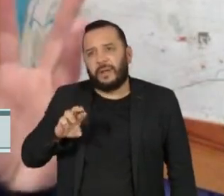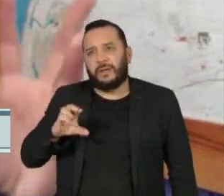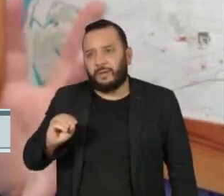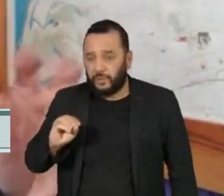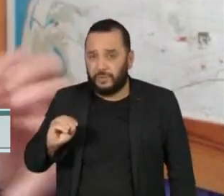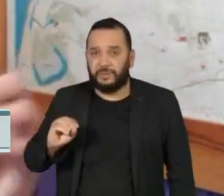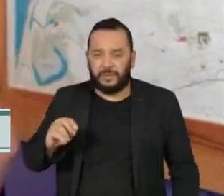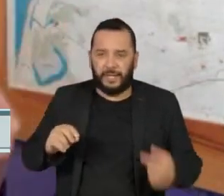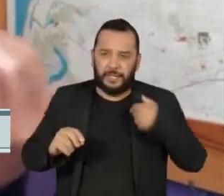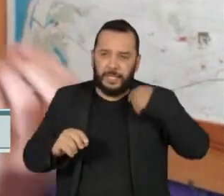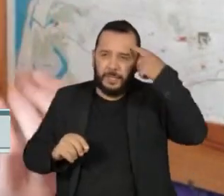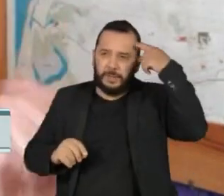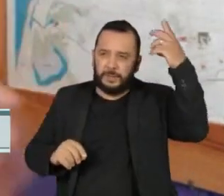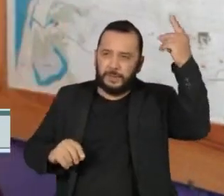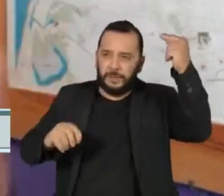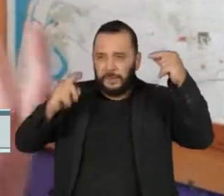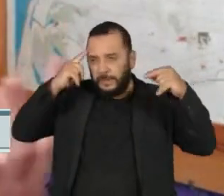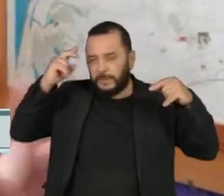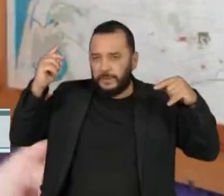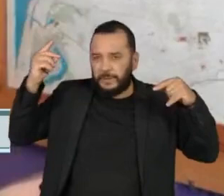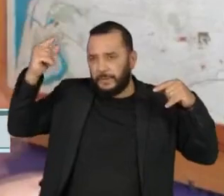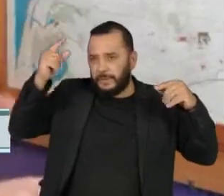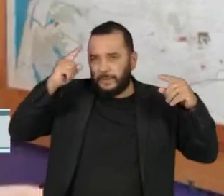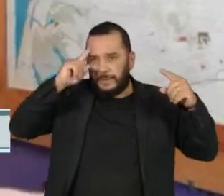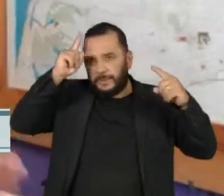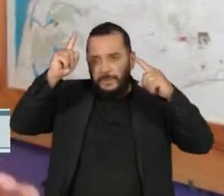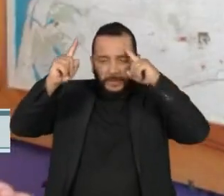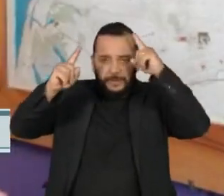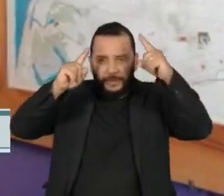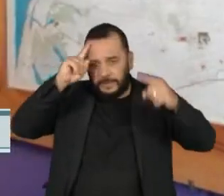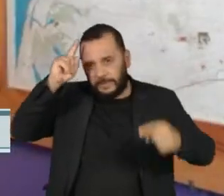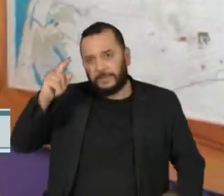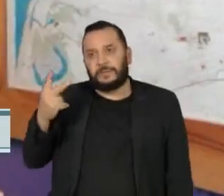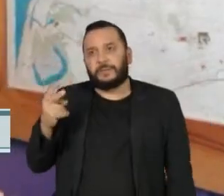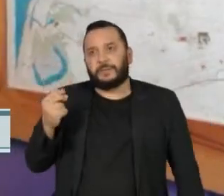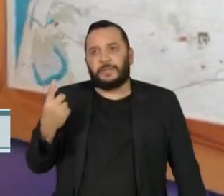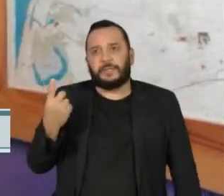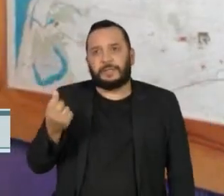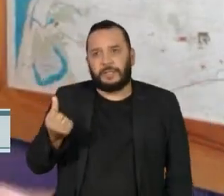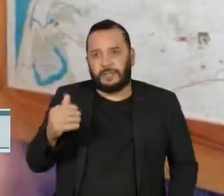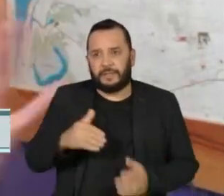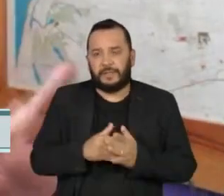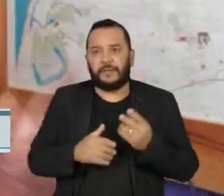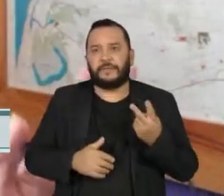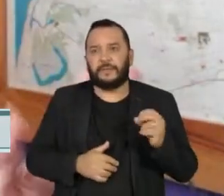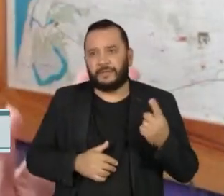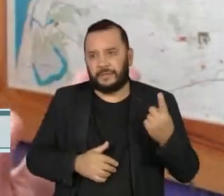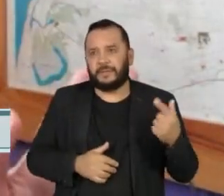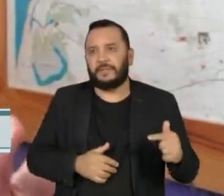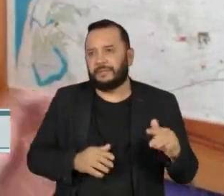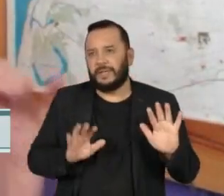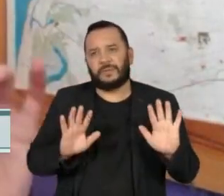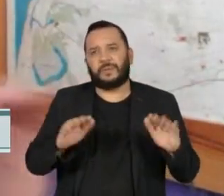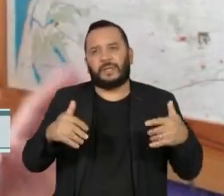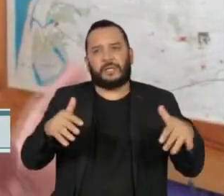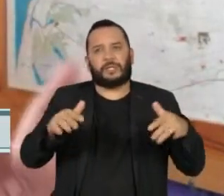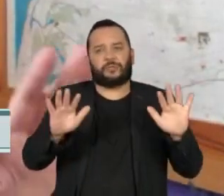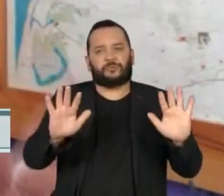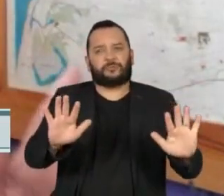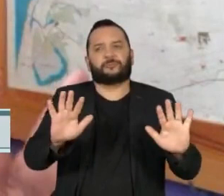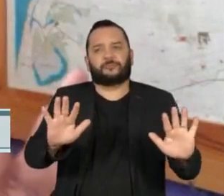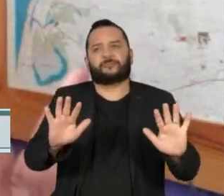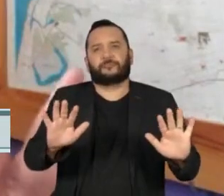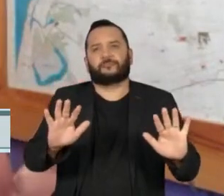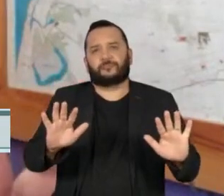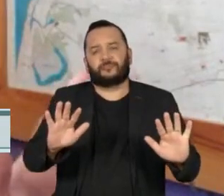essas intuições ou essas perguntas ou esse incômodo entre 2016 e 2017, mas eu deixo. Eu deixo ali